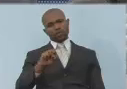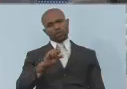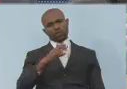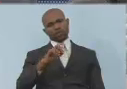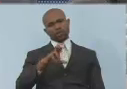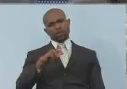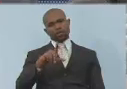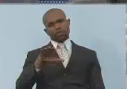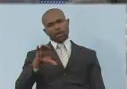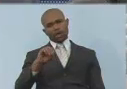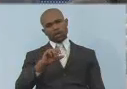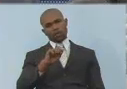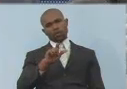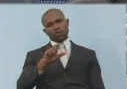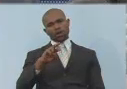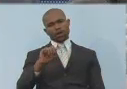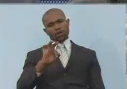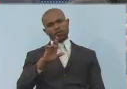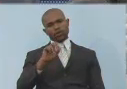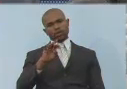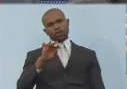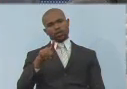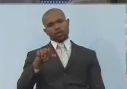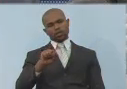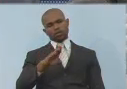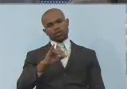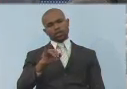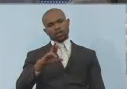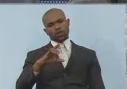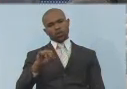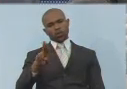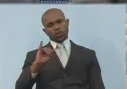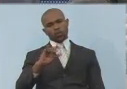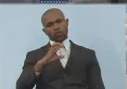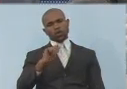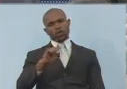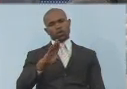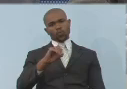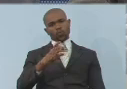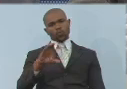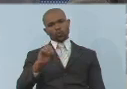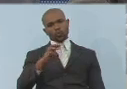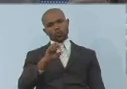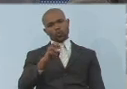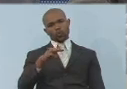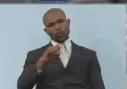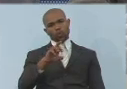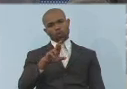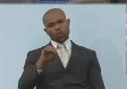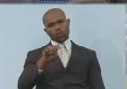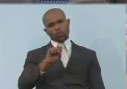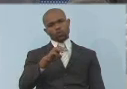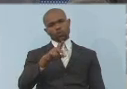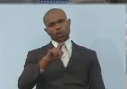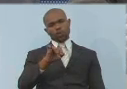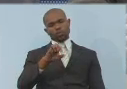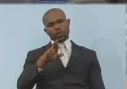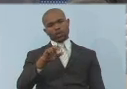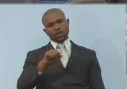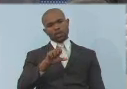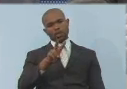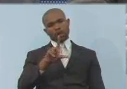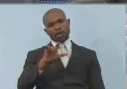Carmela, o Álamo, Fortaleza, Micael, Cabo Sul, Sítio dos Morros, Jardim Palmeira, Soinco,